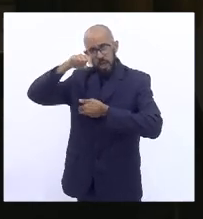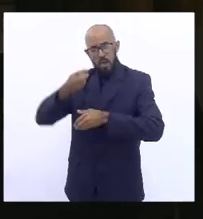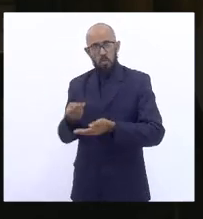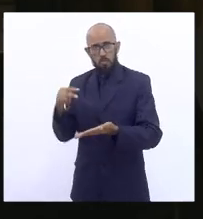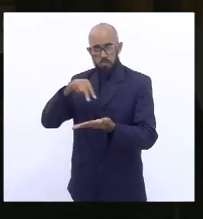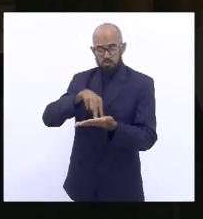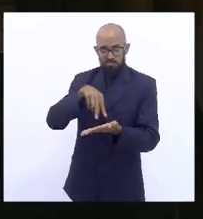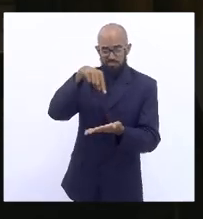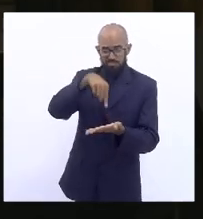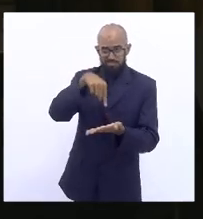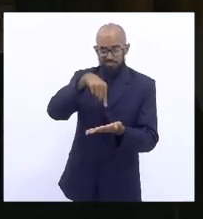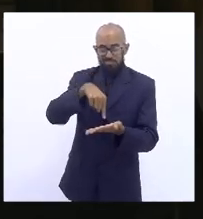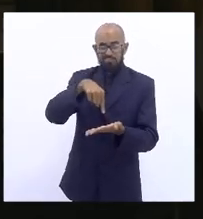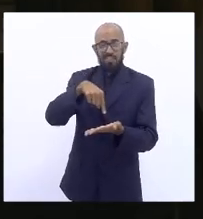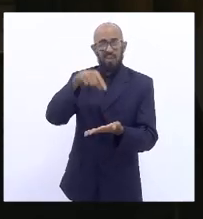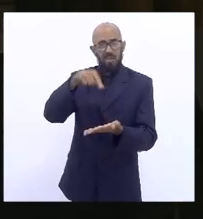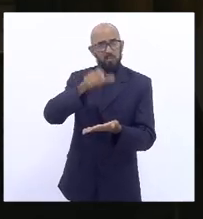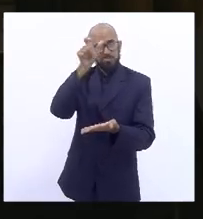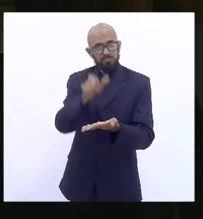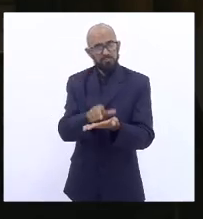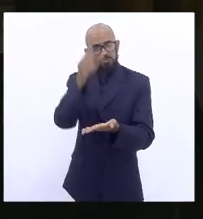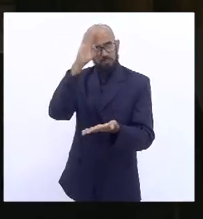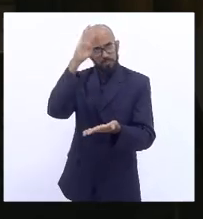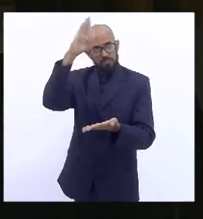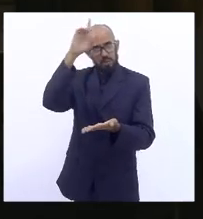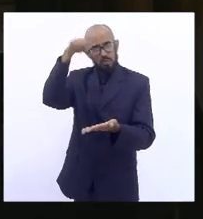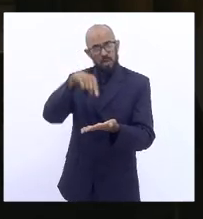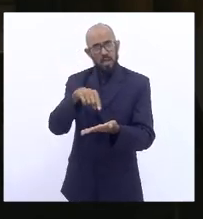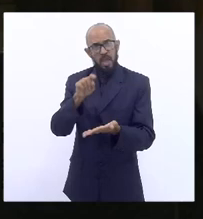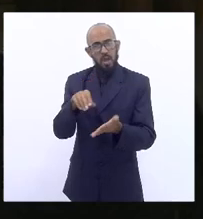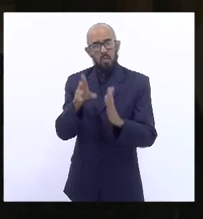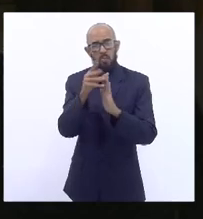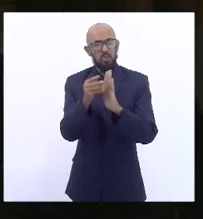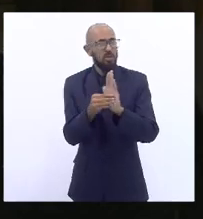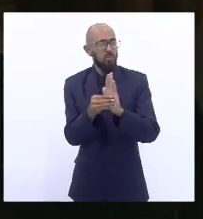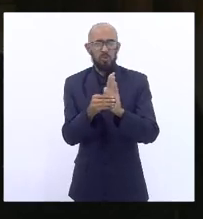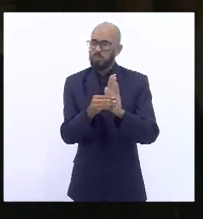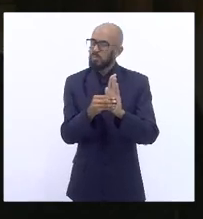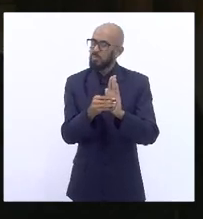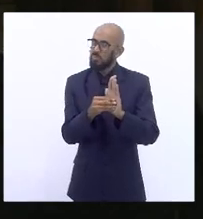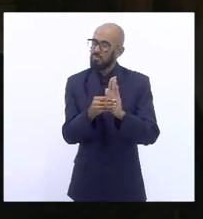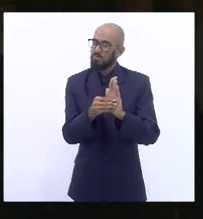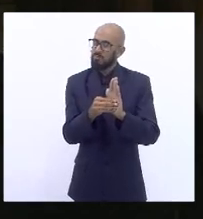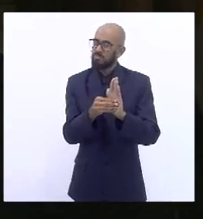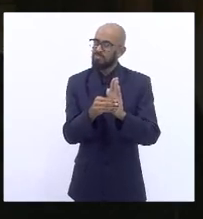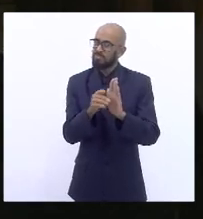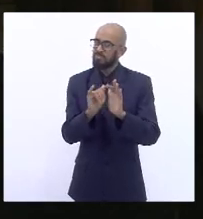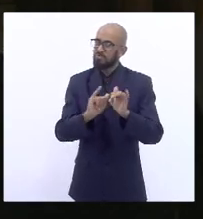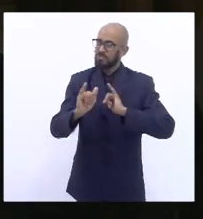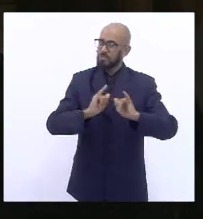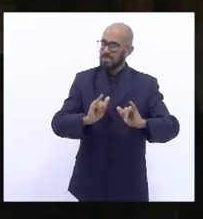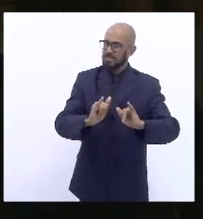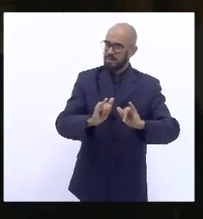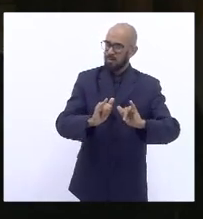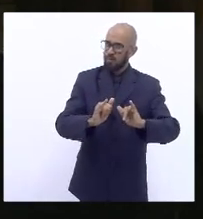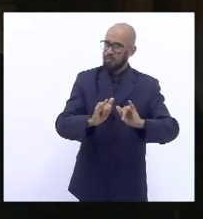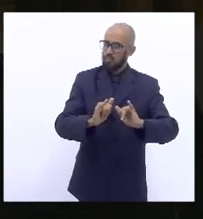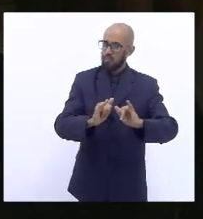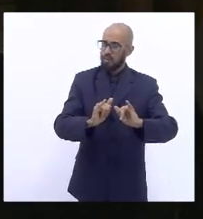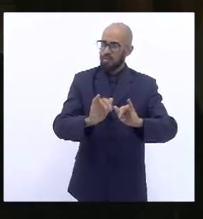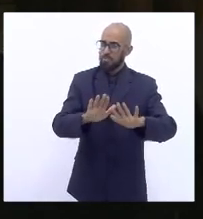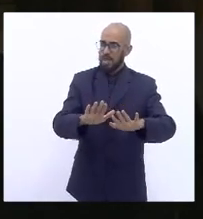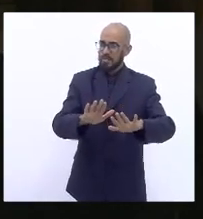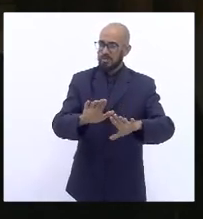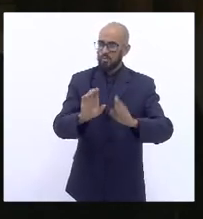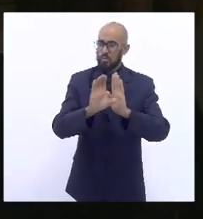protagonista, o centro do processo educacional é o conteúdo, é a fórmula, é o dado, é a informação. E o que